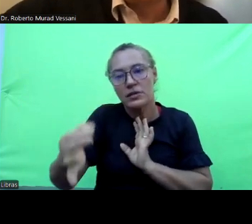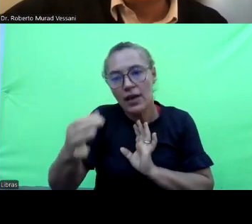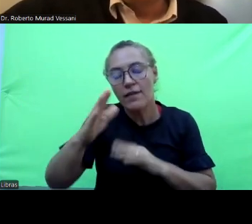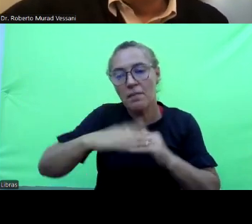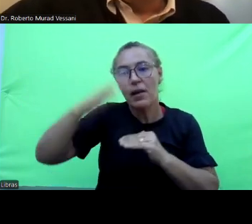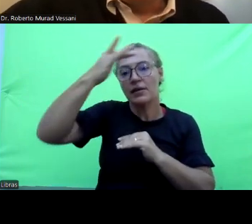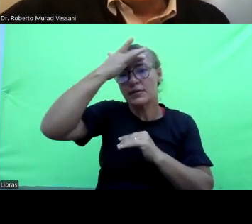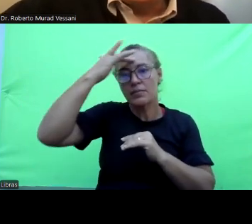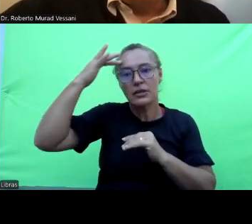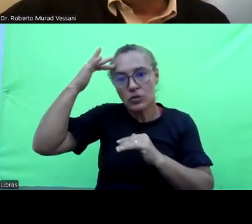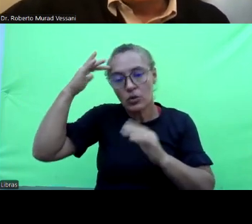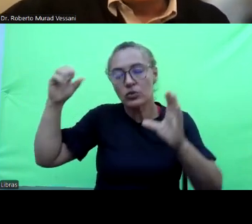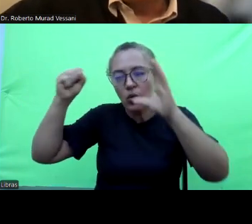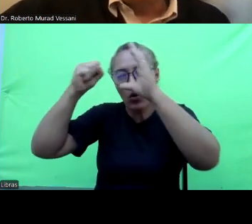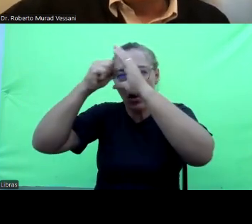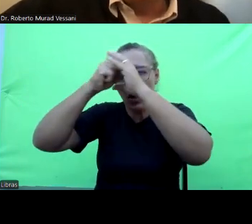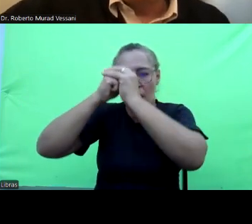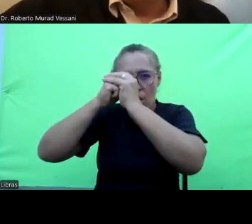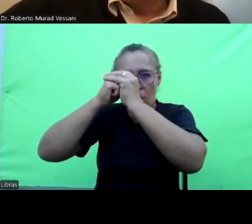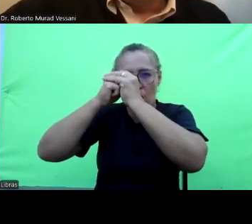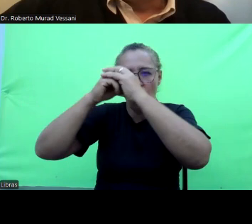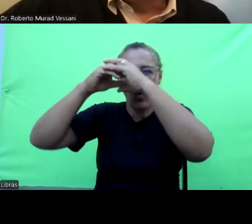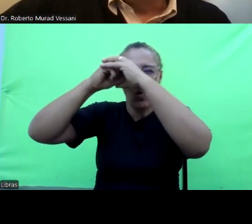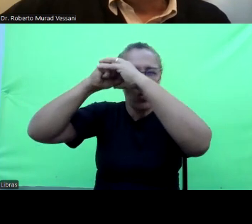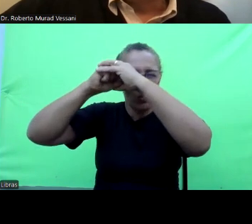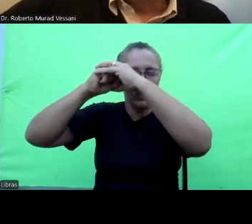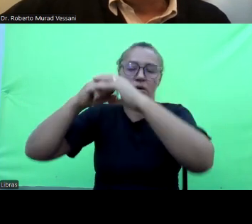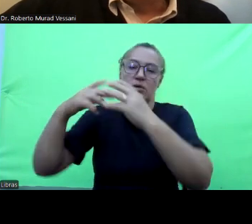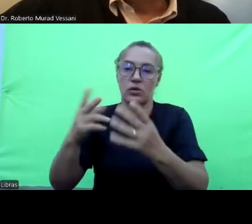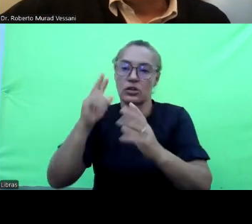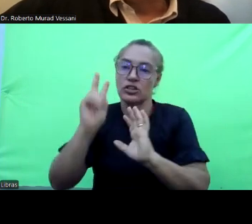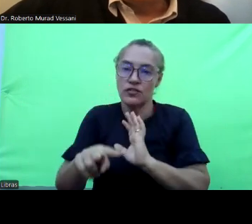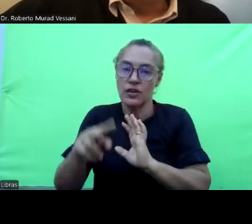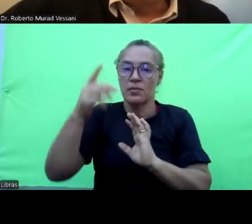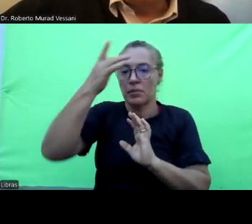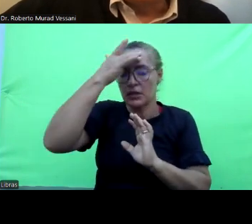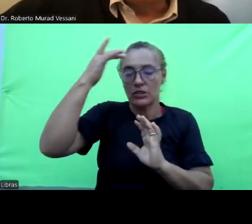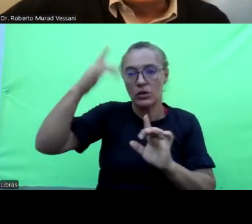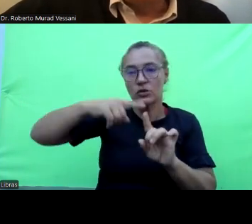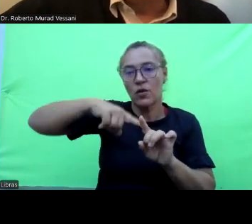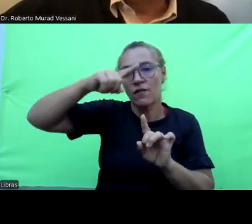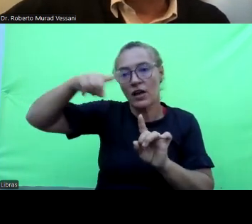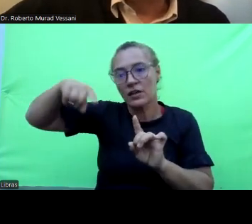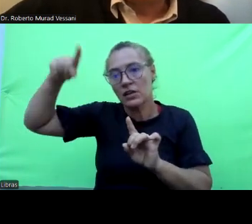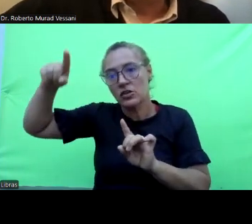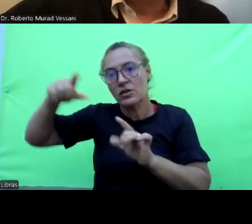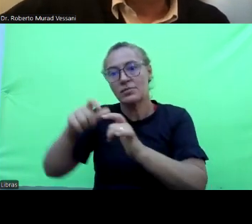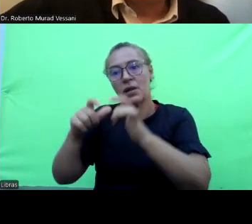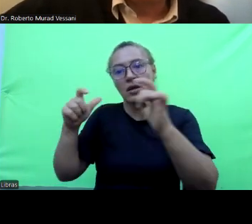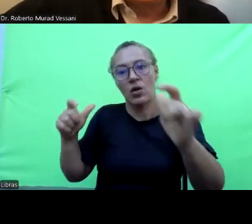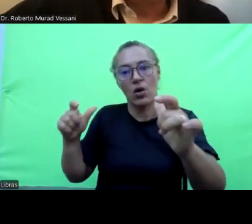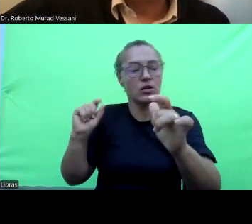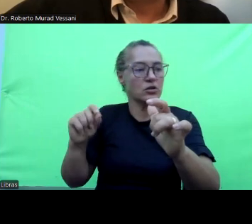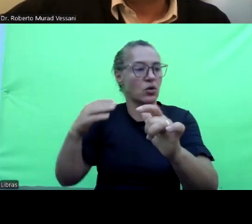tá? Então, nesse gráfico aqui acima, a gente vê pacientes com variações maiores, né, do que o normal, porque